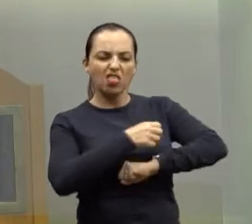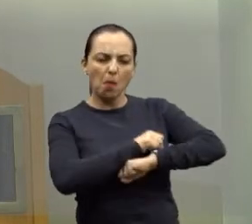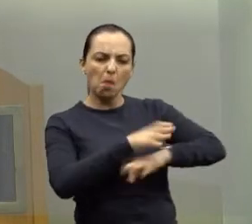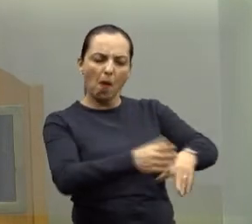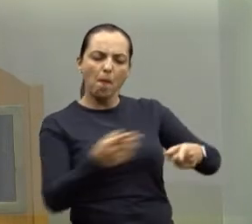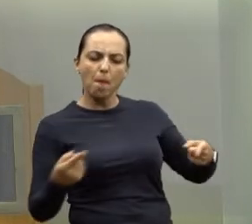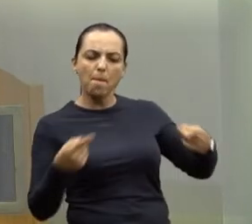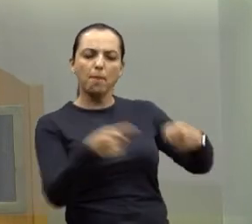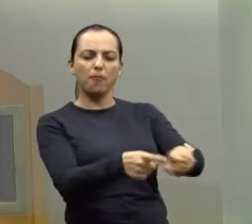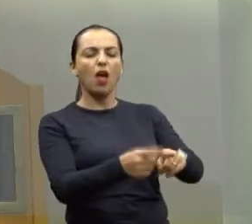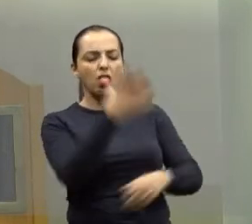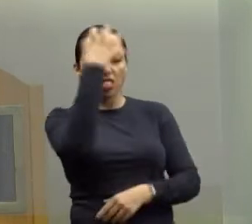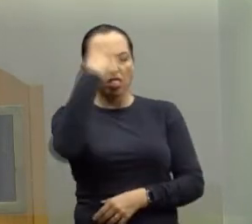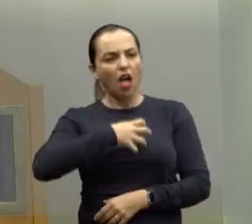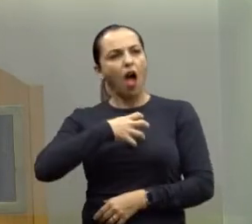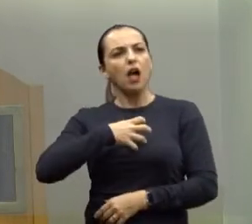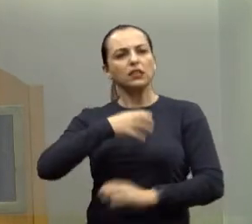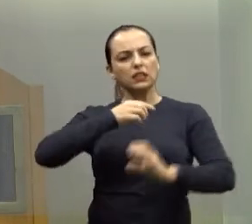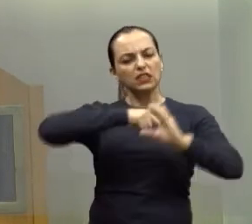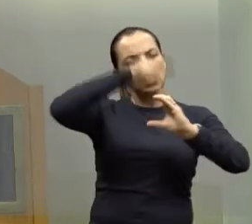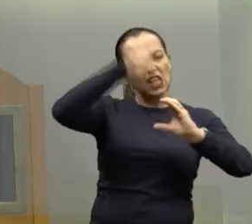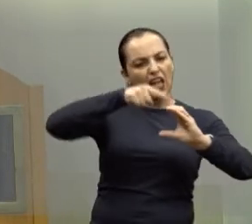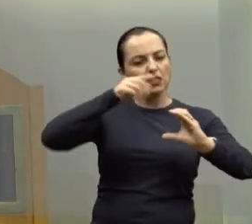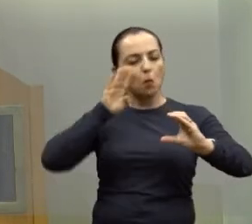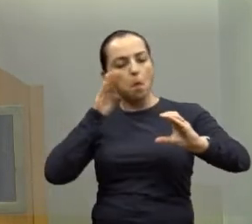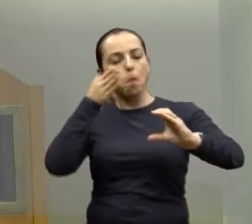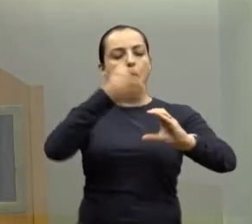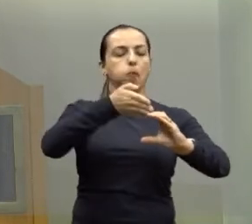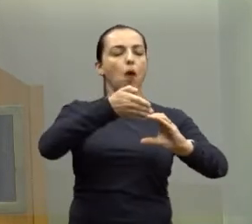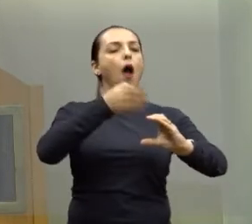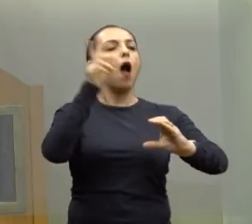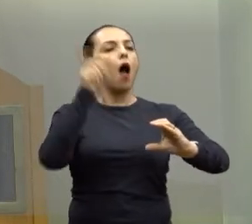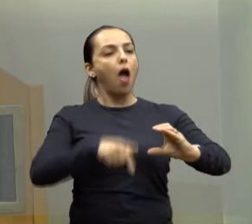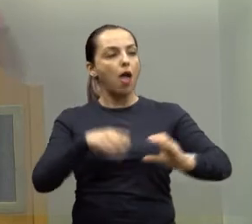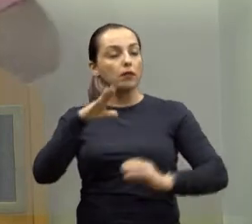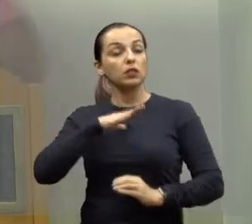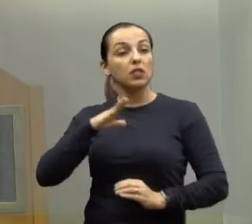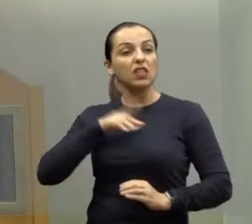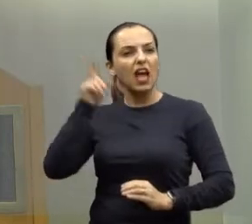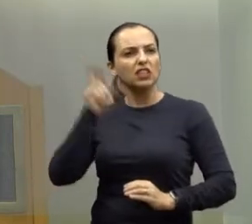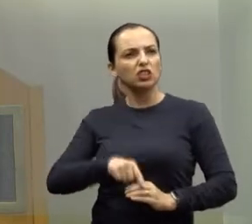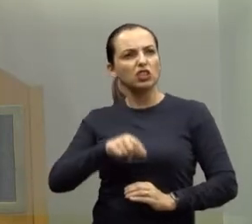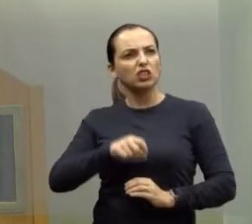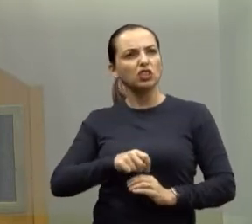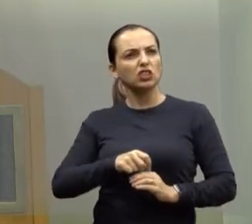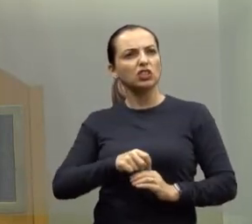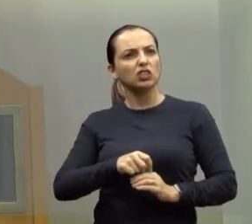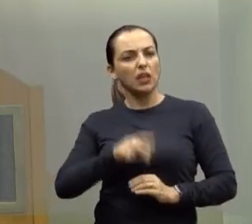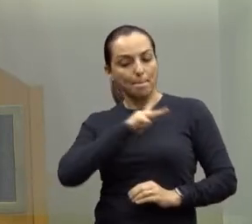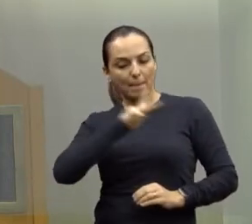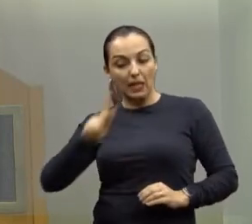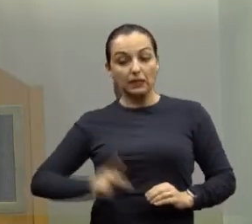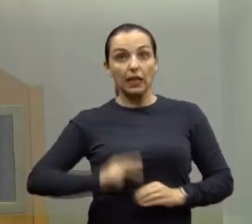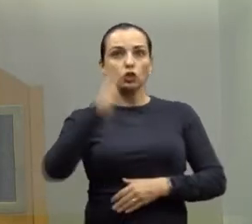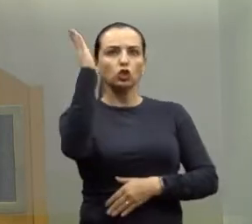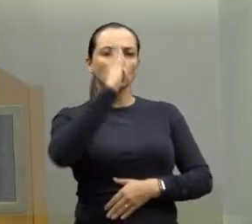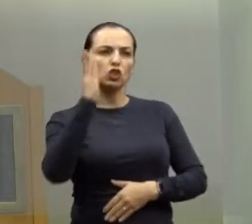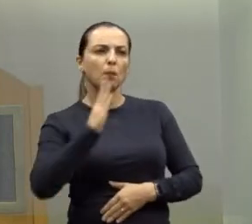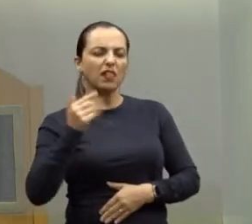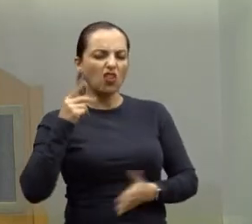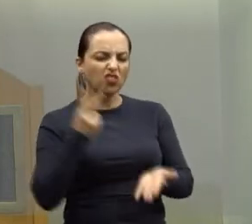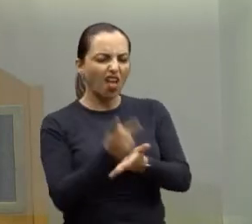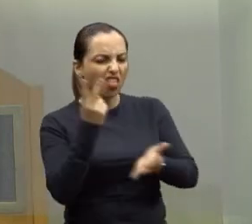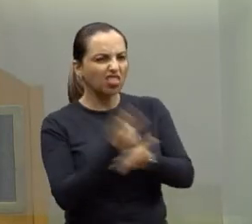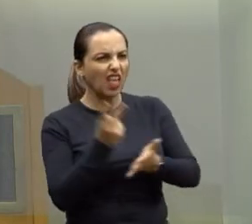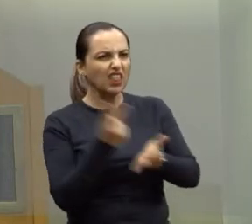uma cidade que resolveu seguir a ciência de uma cidade presente onde o Presidente da República quase que semanalmente